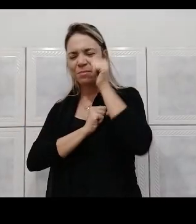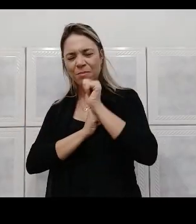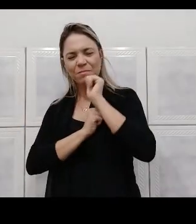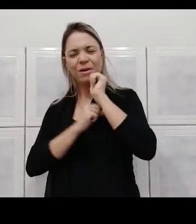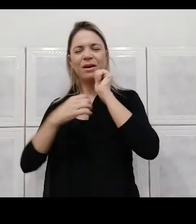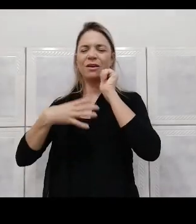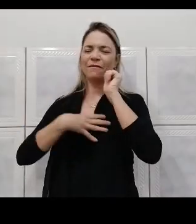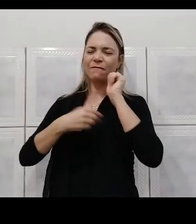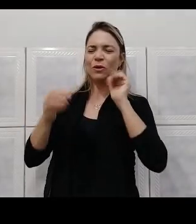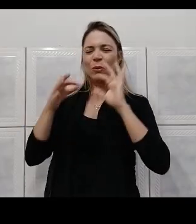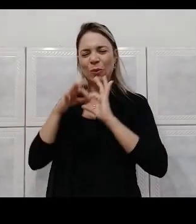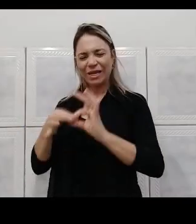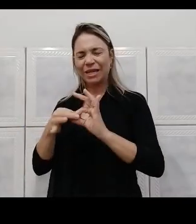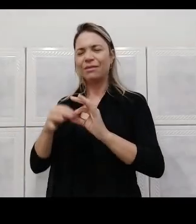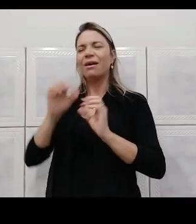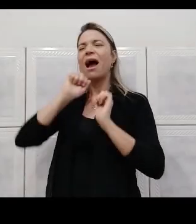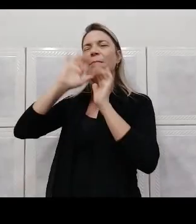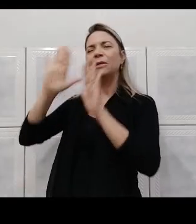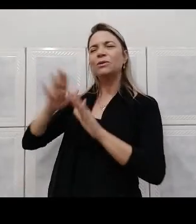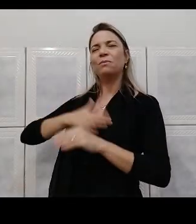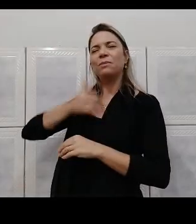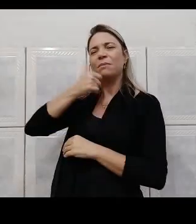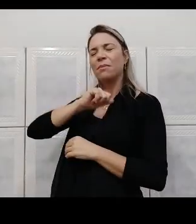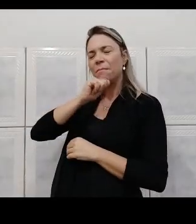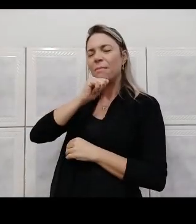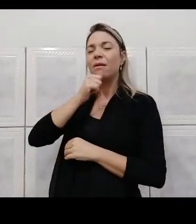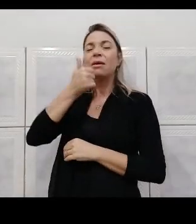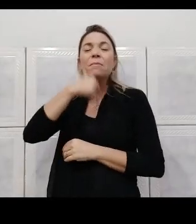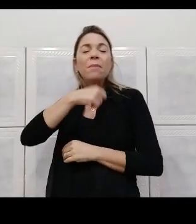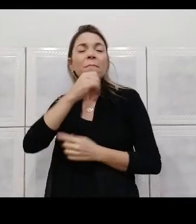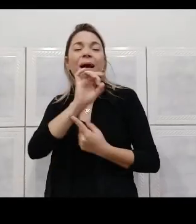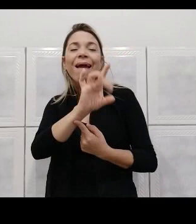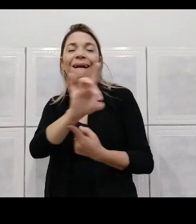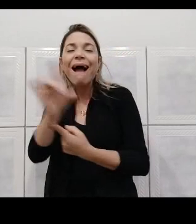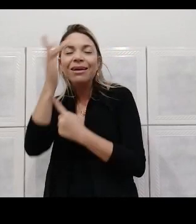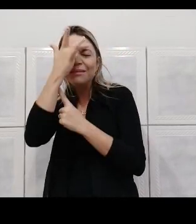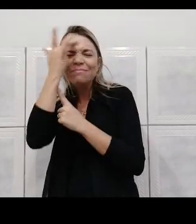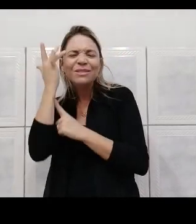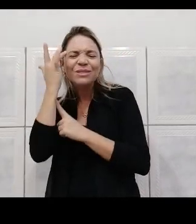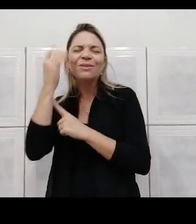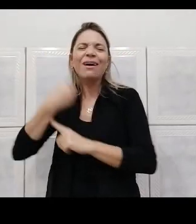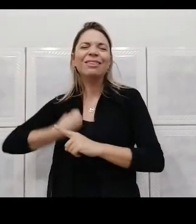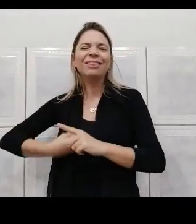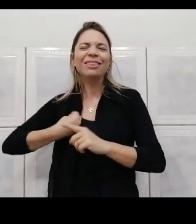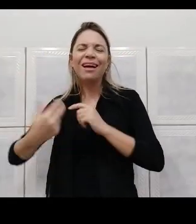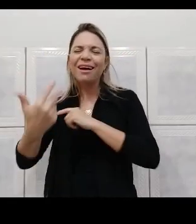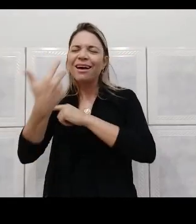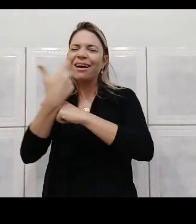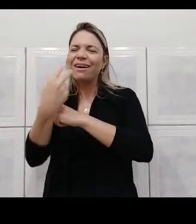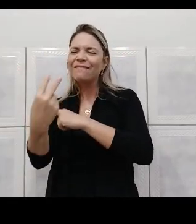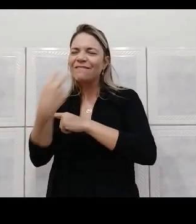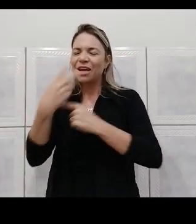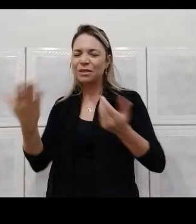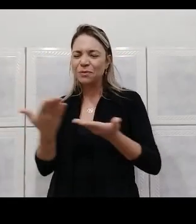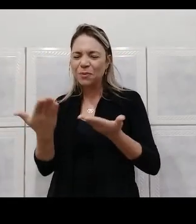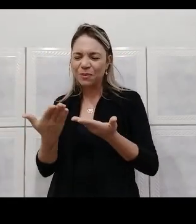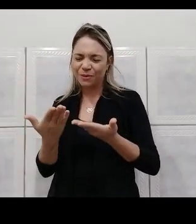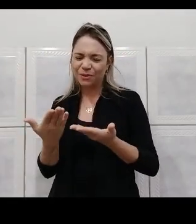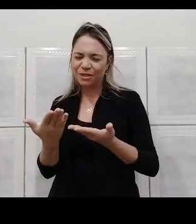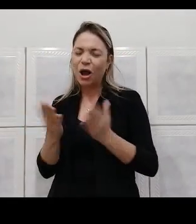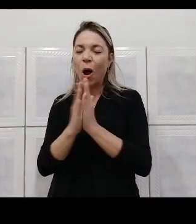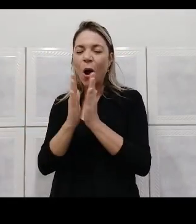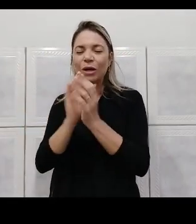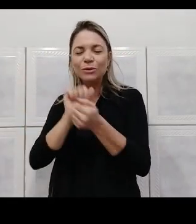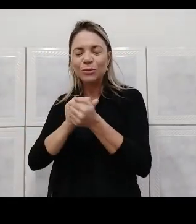Senhor. Abençoe a minha mãe e a mãe de cada pessoa que ora nesse momento, permitindo, Senhor, que essas vidas sejam